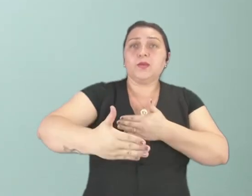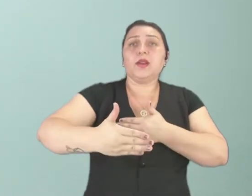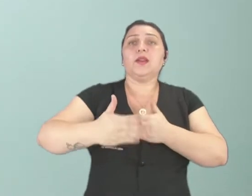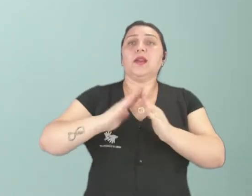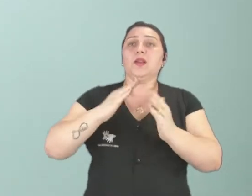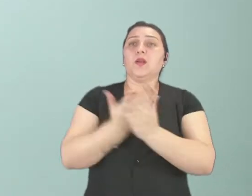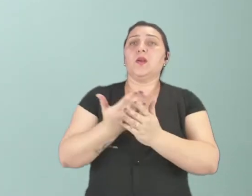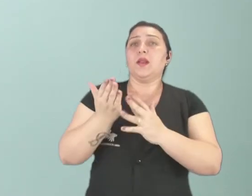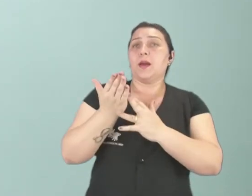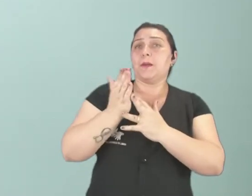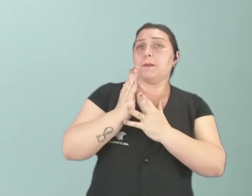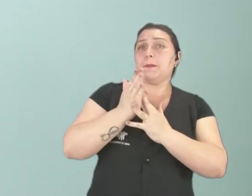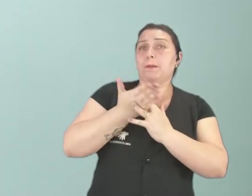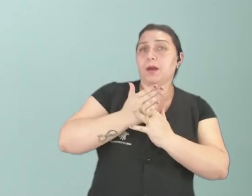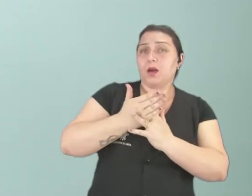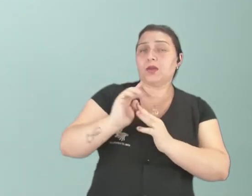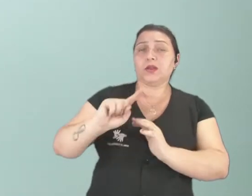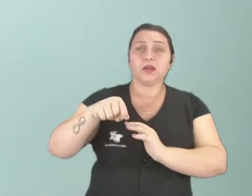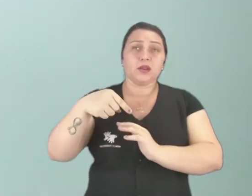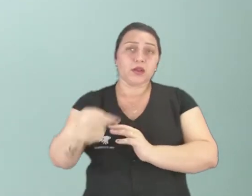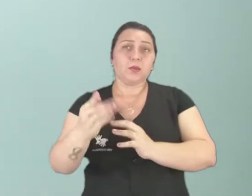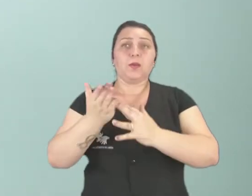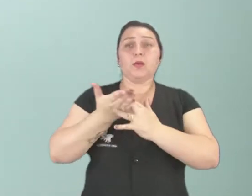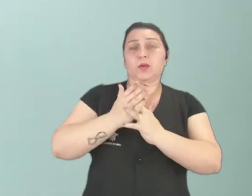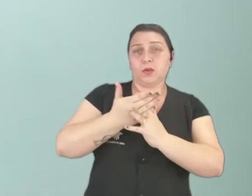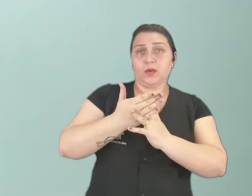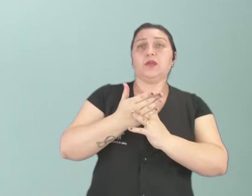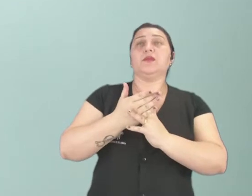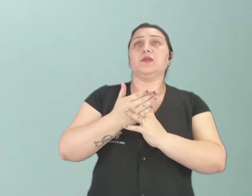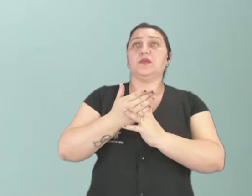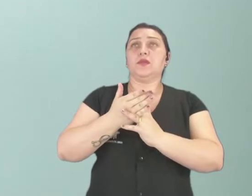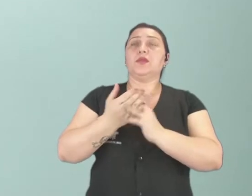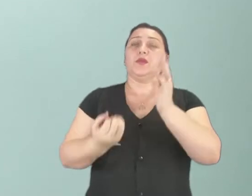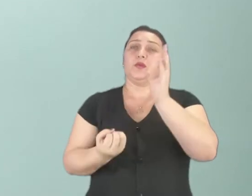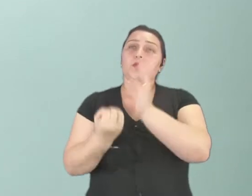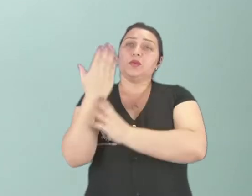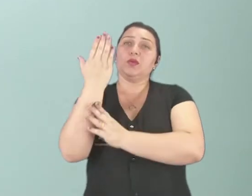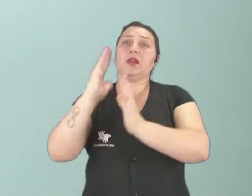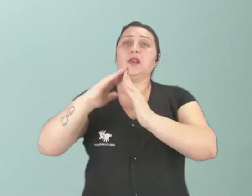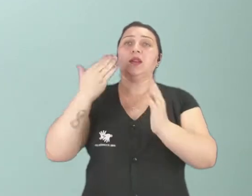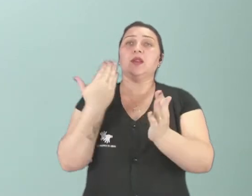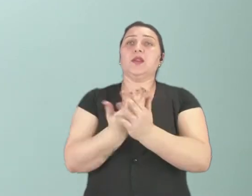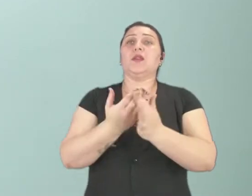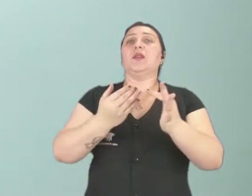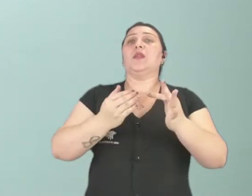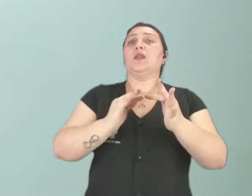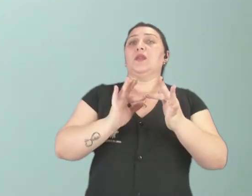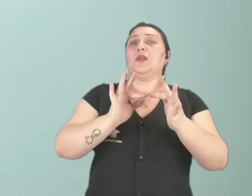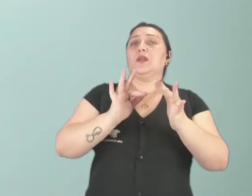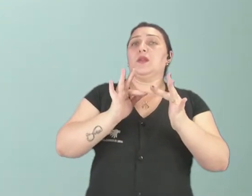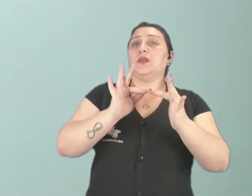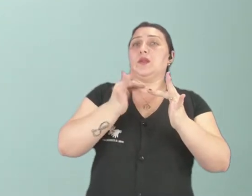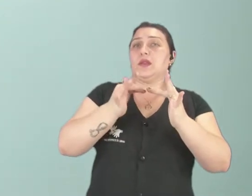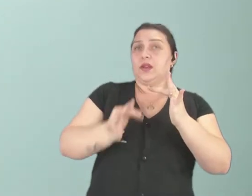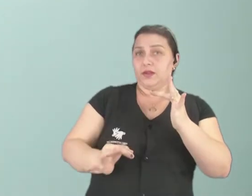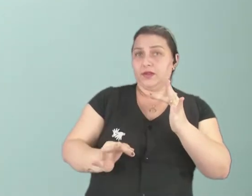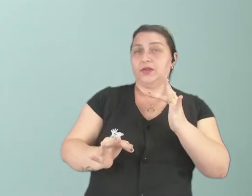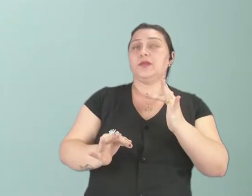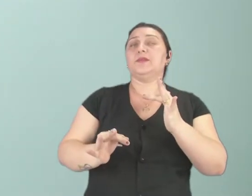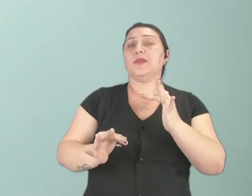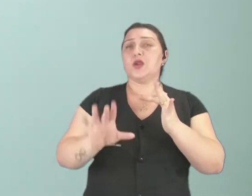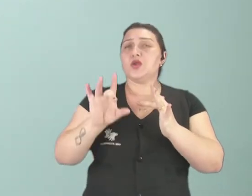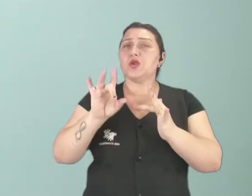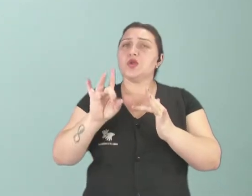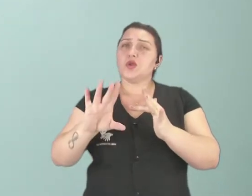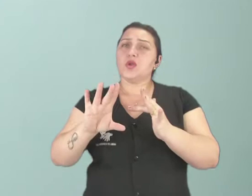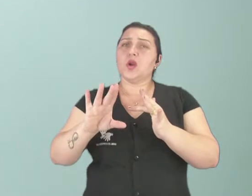barroca, tá? E depois do barroco vai vir a escola arcadista, tá bom? Então é só